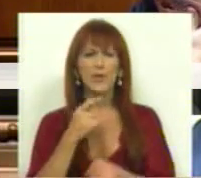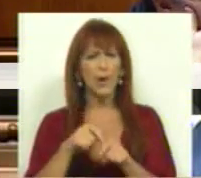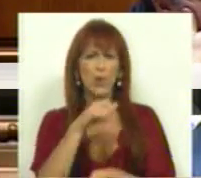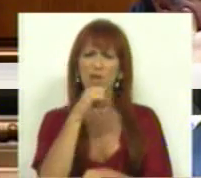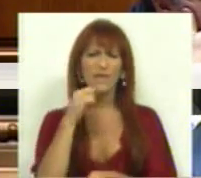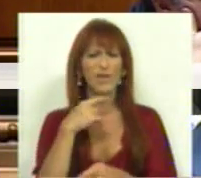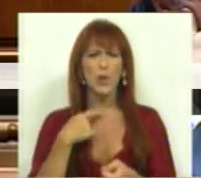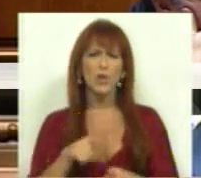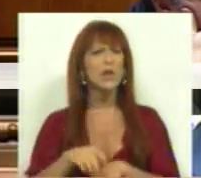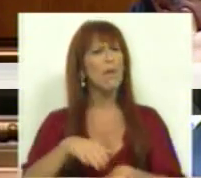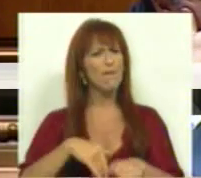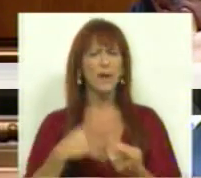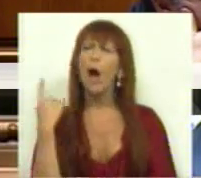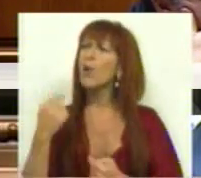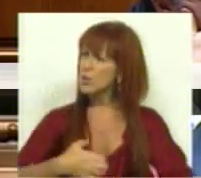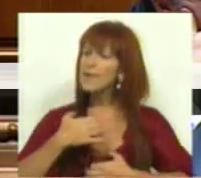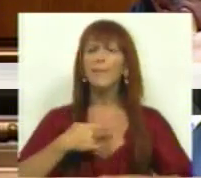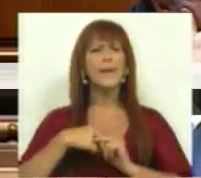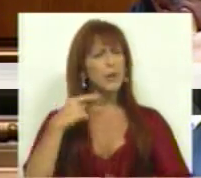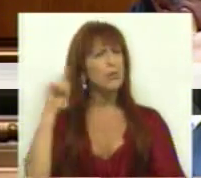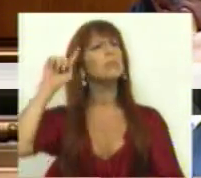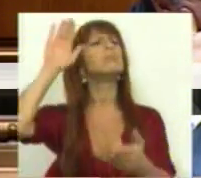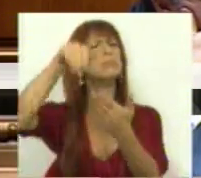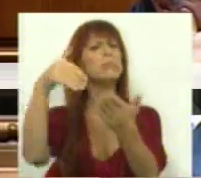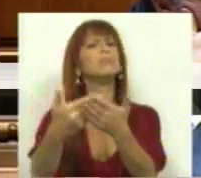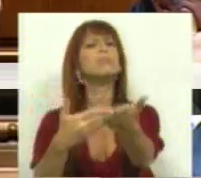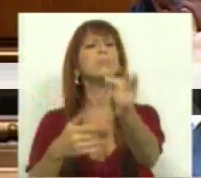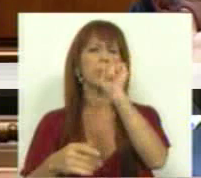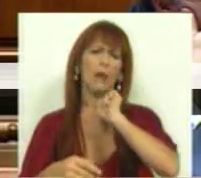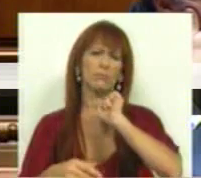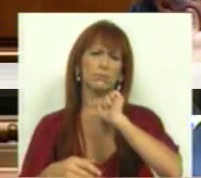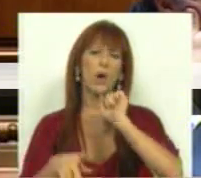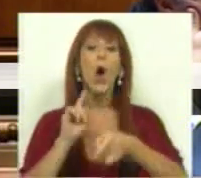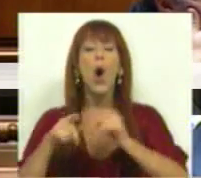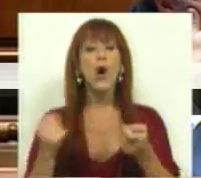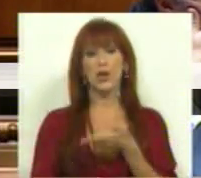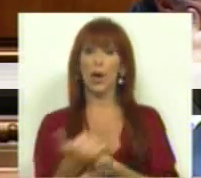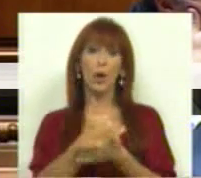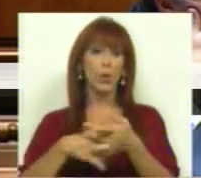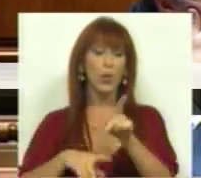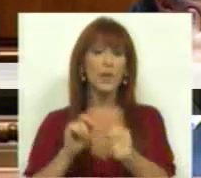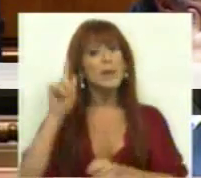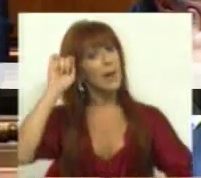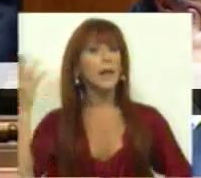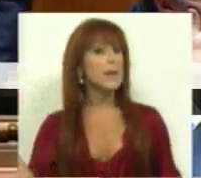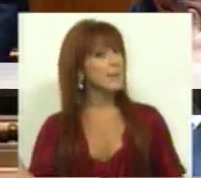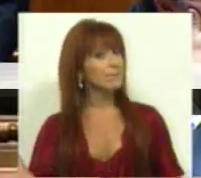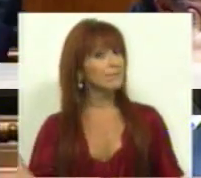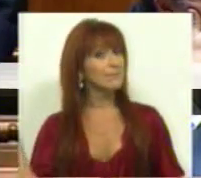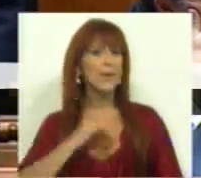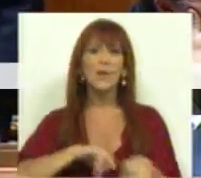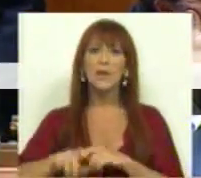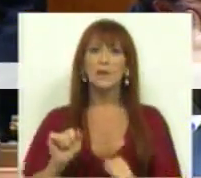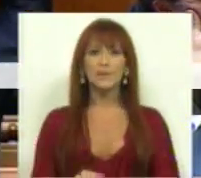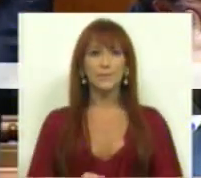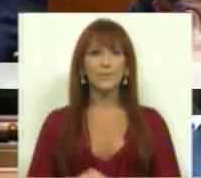os sacrifícios que estão a ser feitos têm algum sentido e alguma consequência, que é justamente a recuperação da crise. Senhor